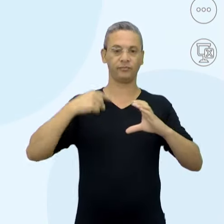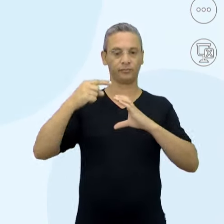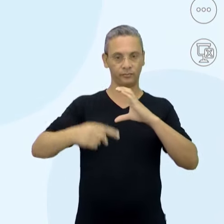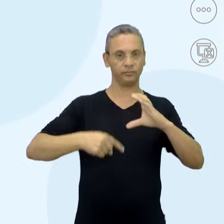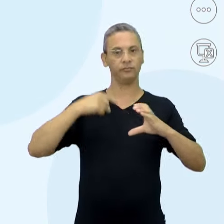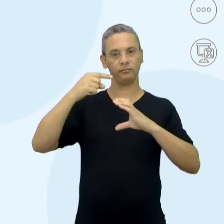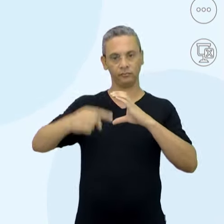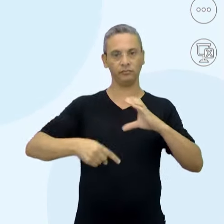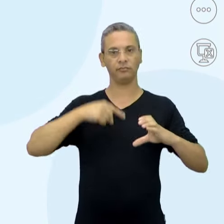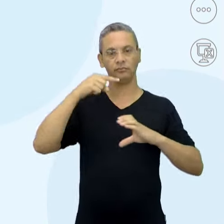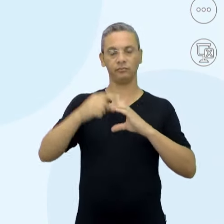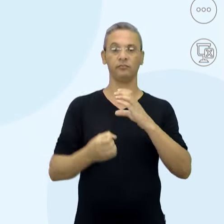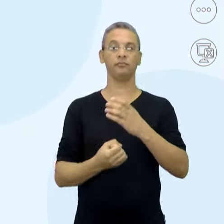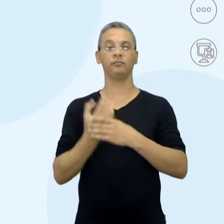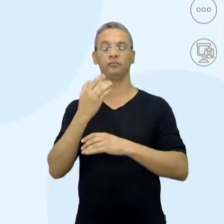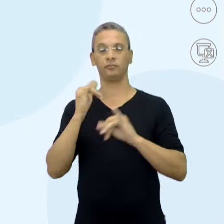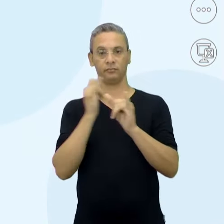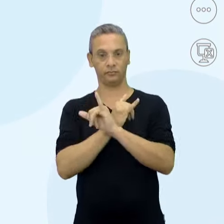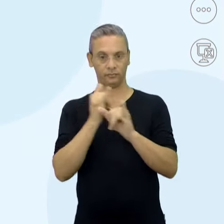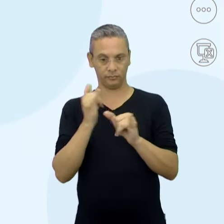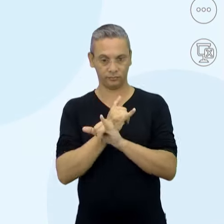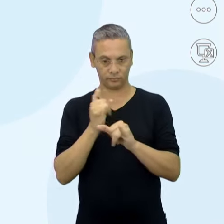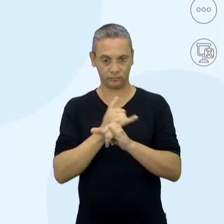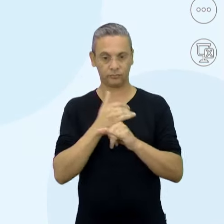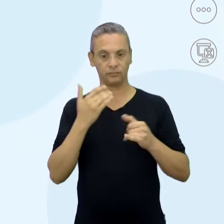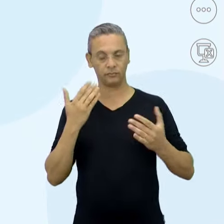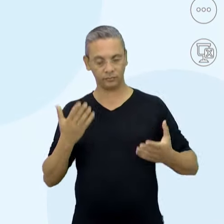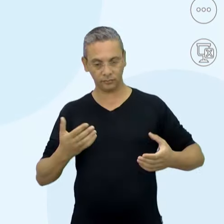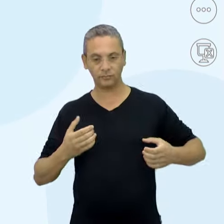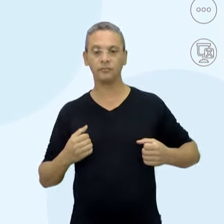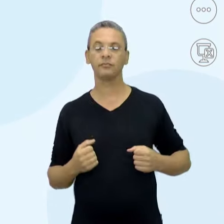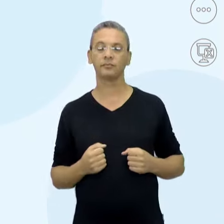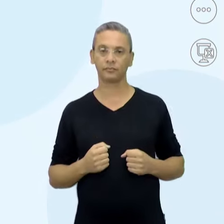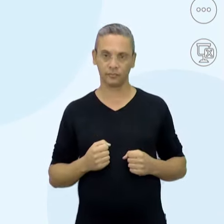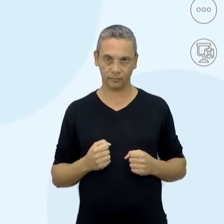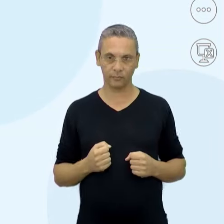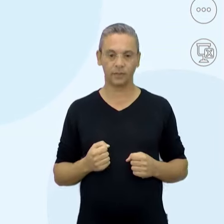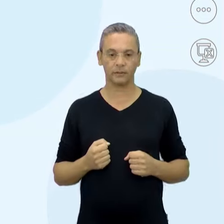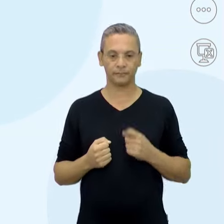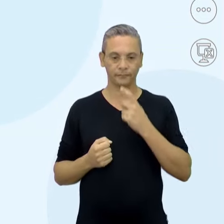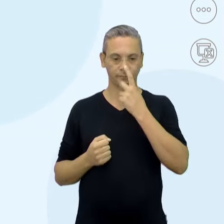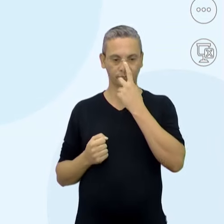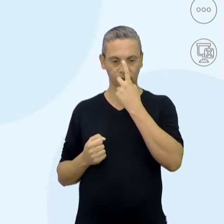gerar energia, por energia